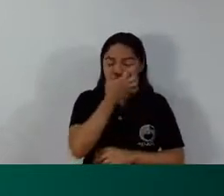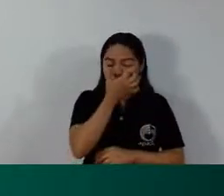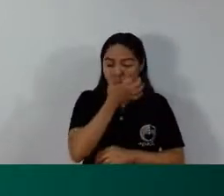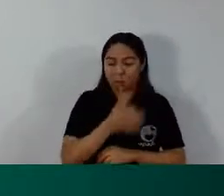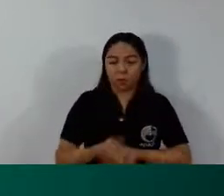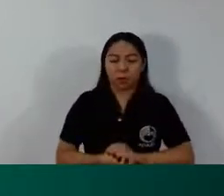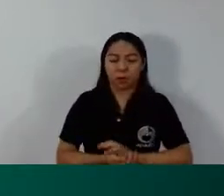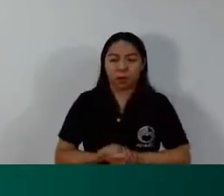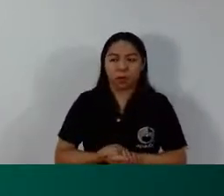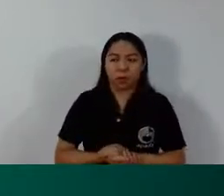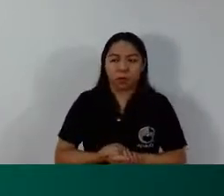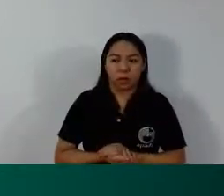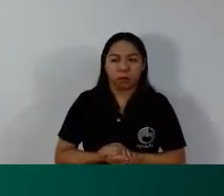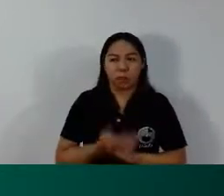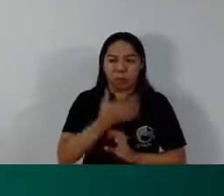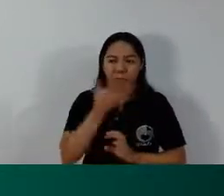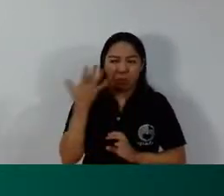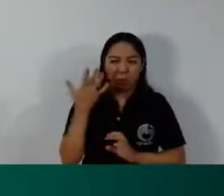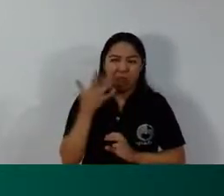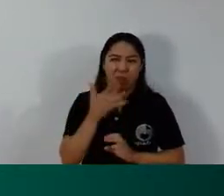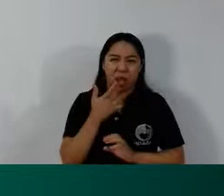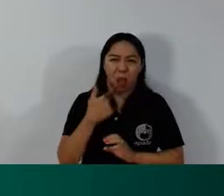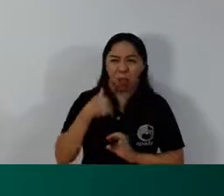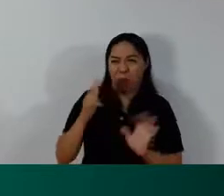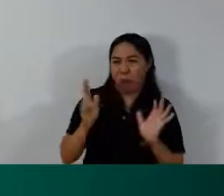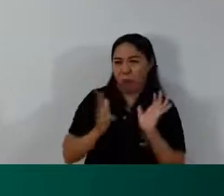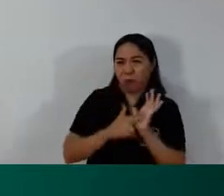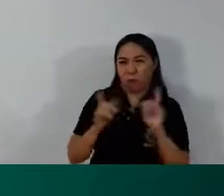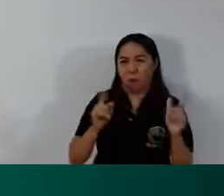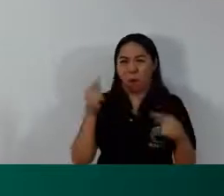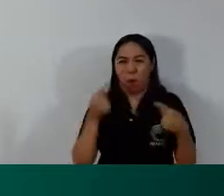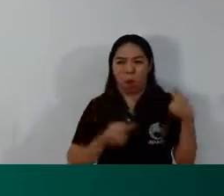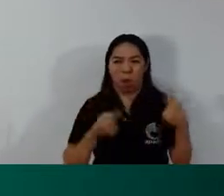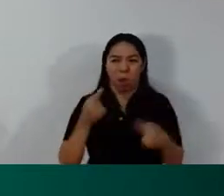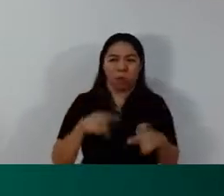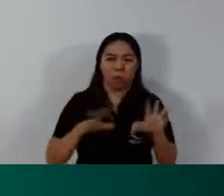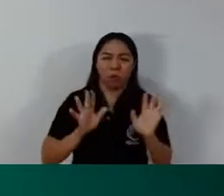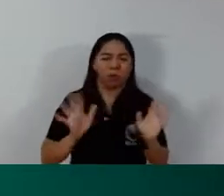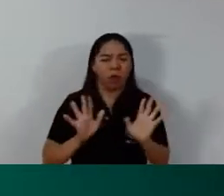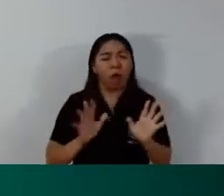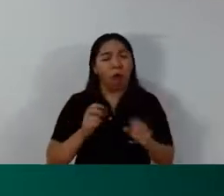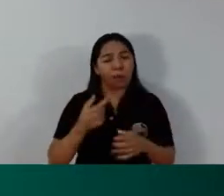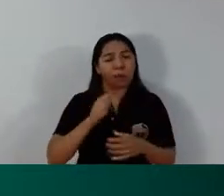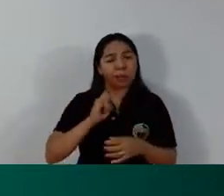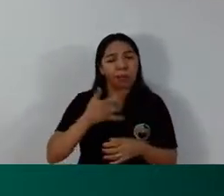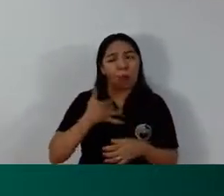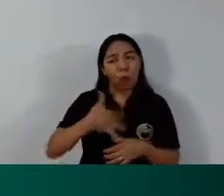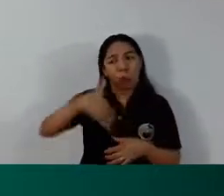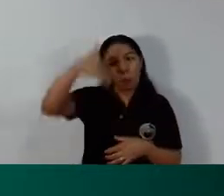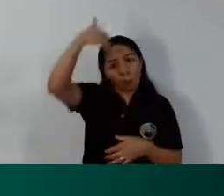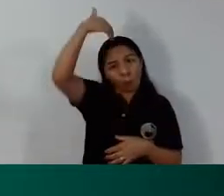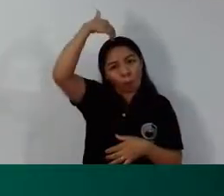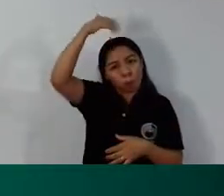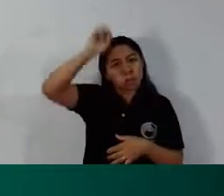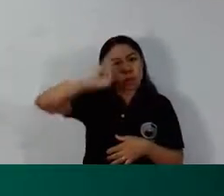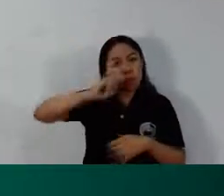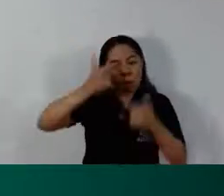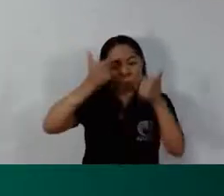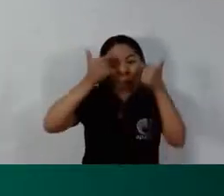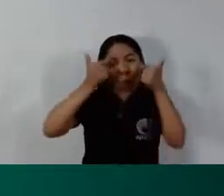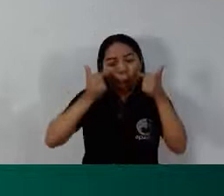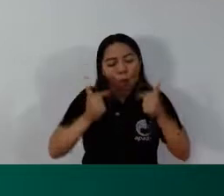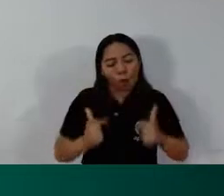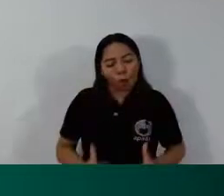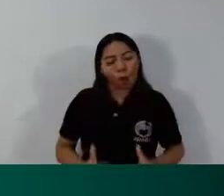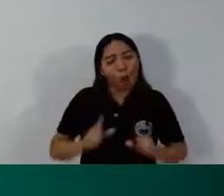não exerce um papel político é zero a neutralidade ela já é um papel político né então isso é muito